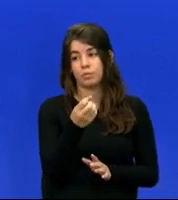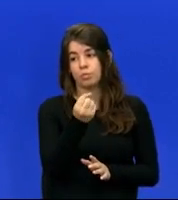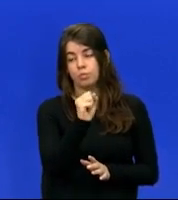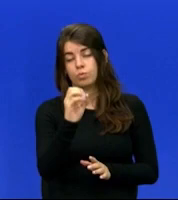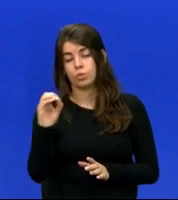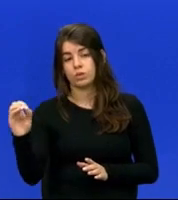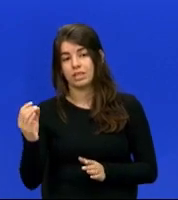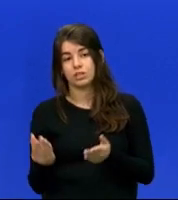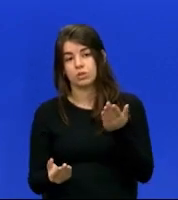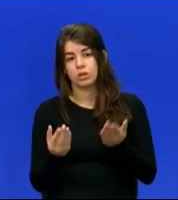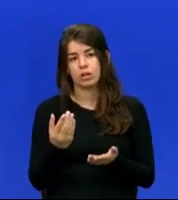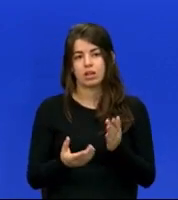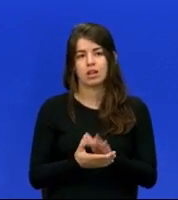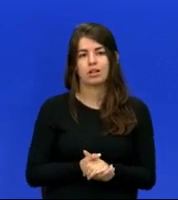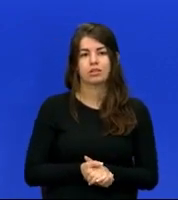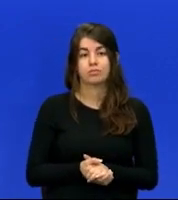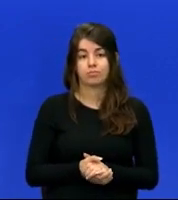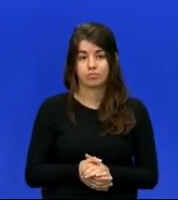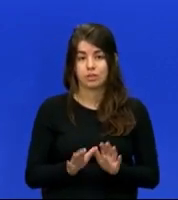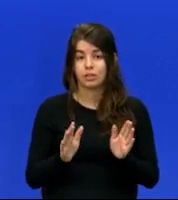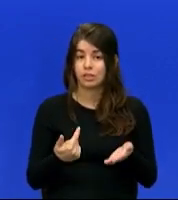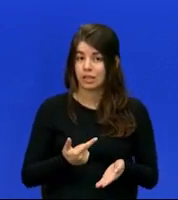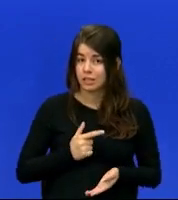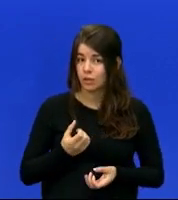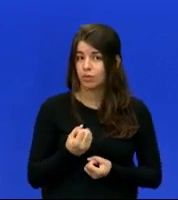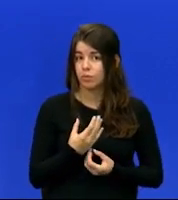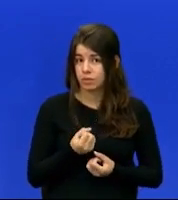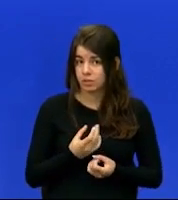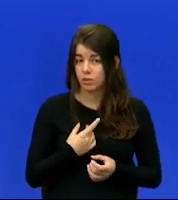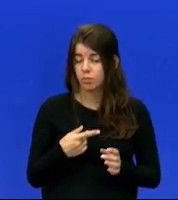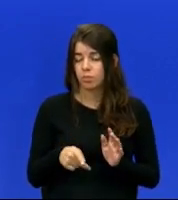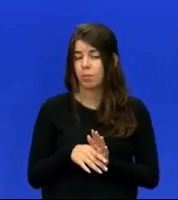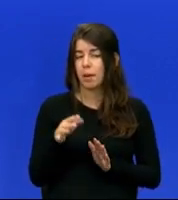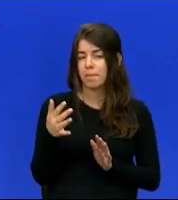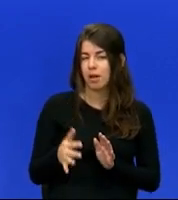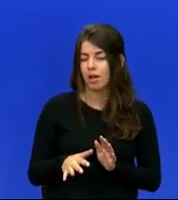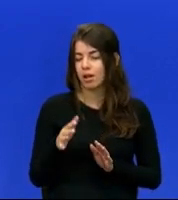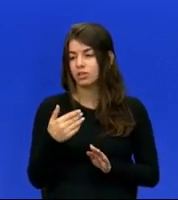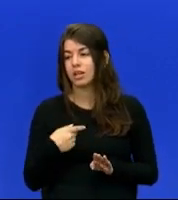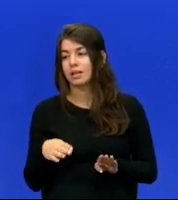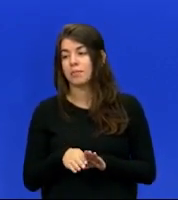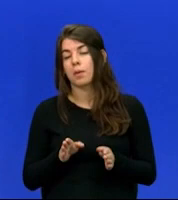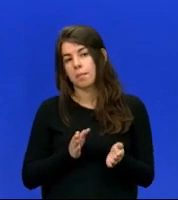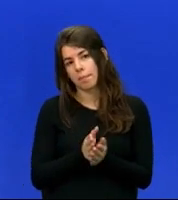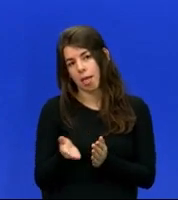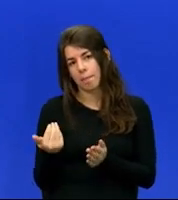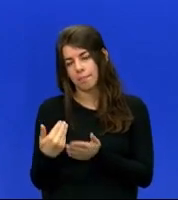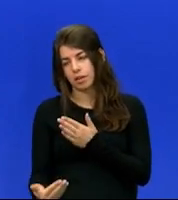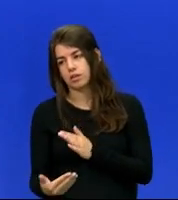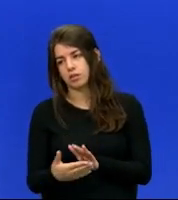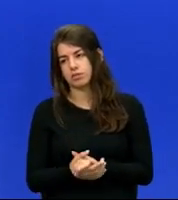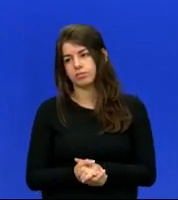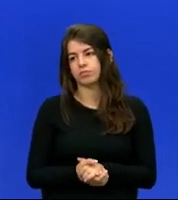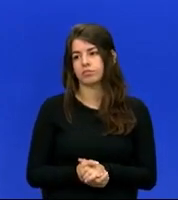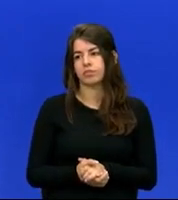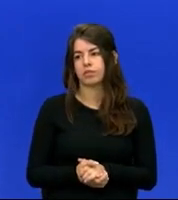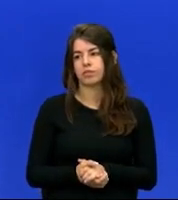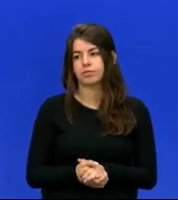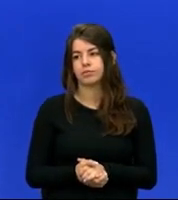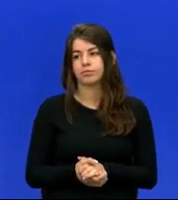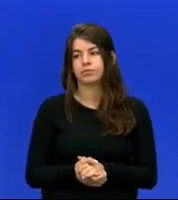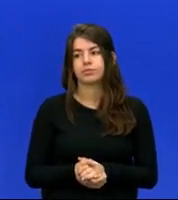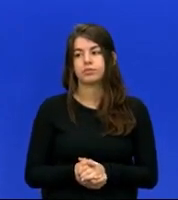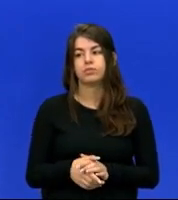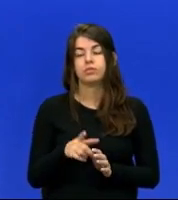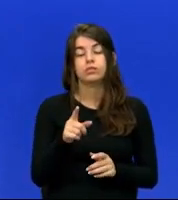13.800 toneladas. Já temos dado a média e o desvio padrão. O que